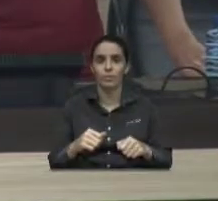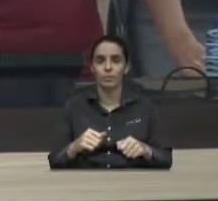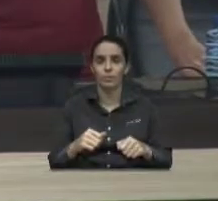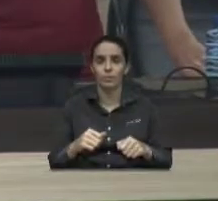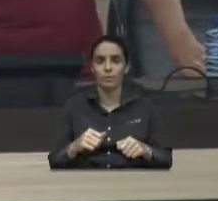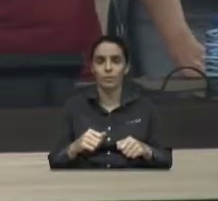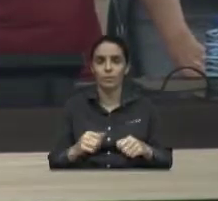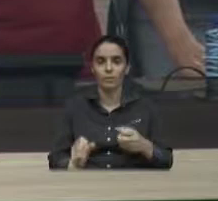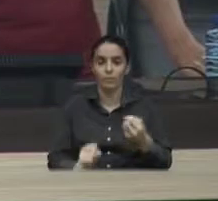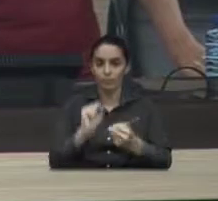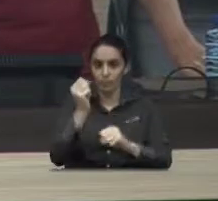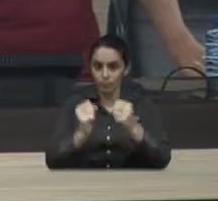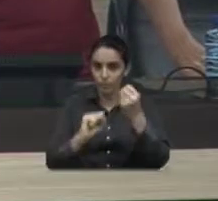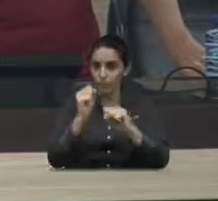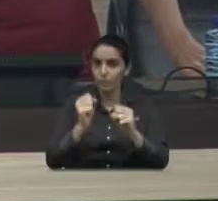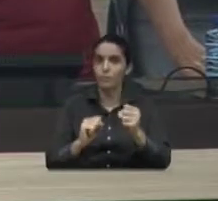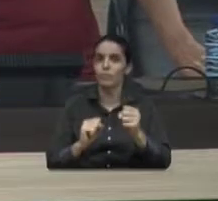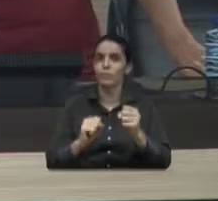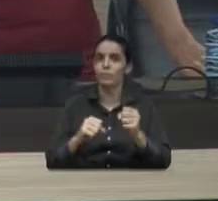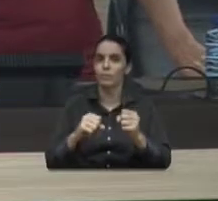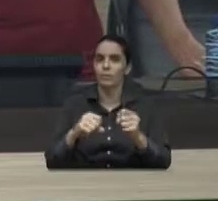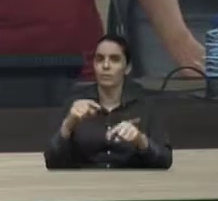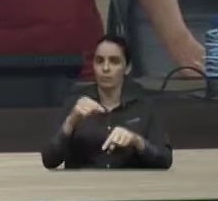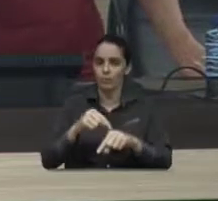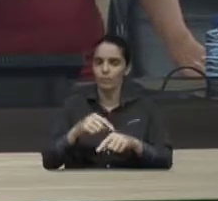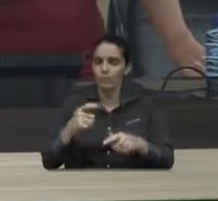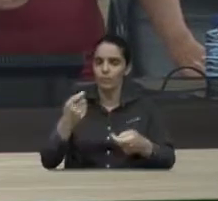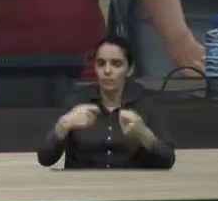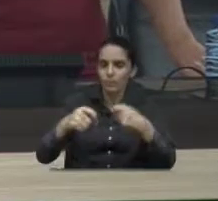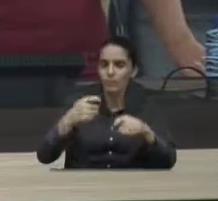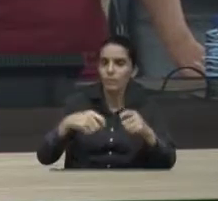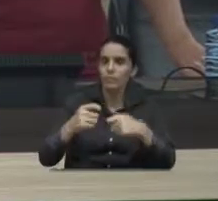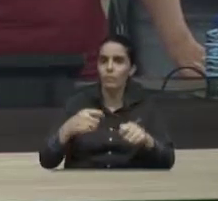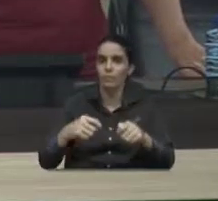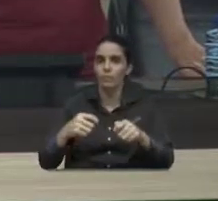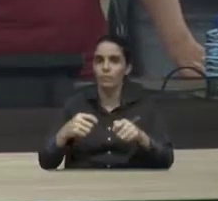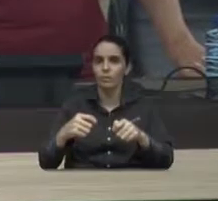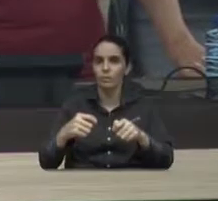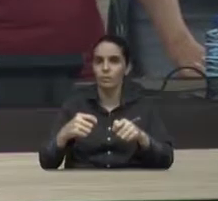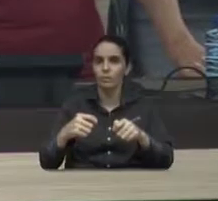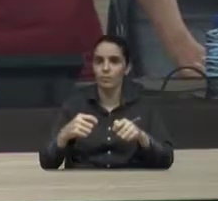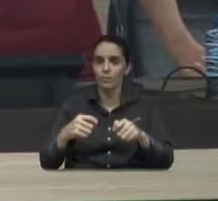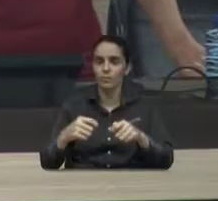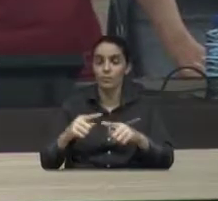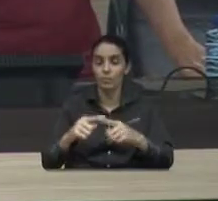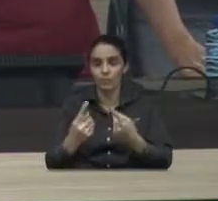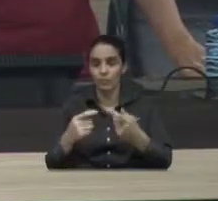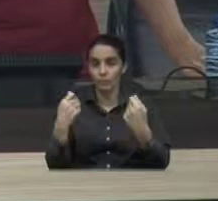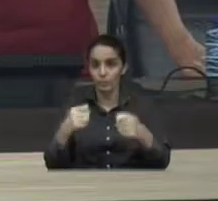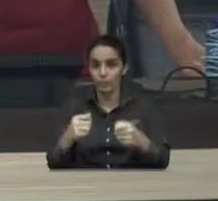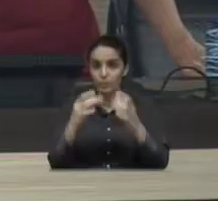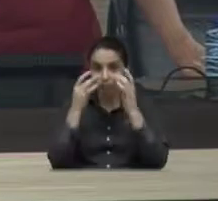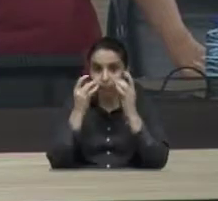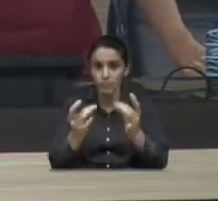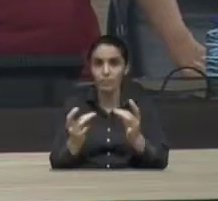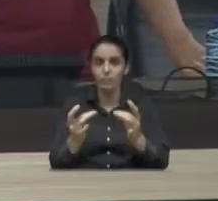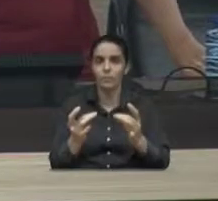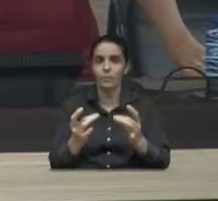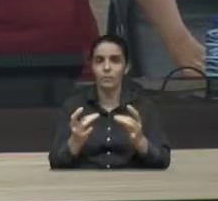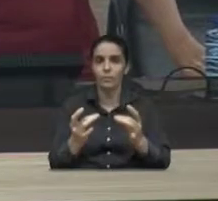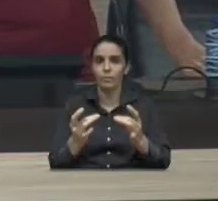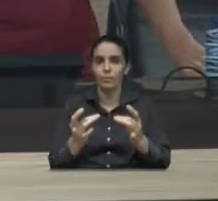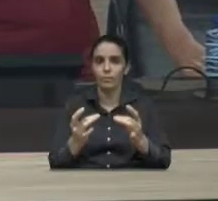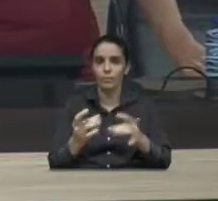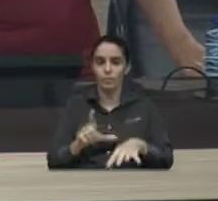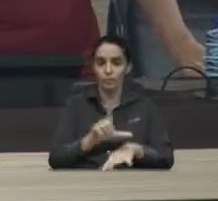sabem negociar muito e achacar os pequenos industriais da nossa cidade, ou os